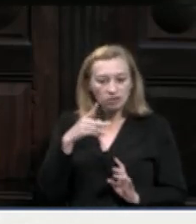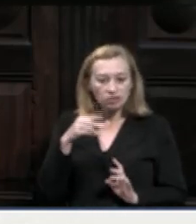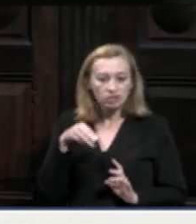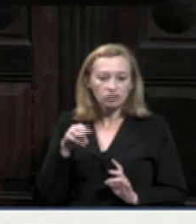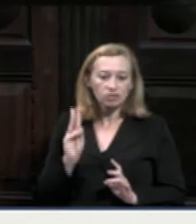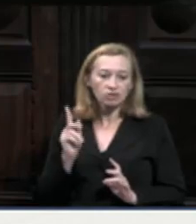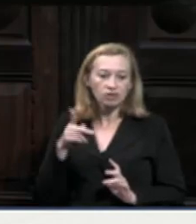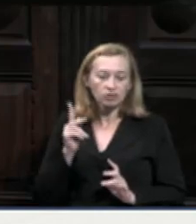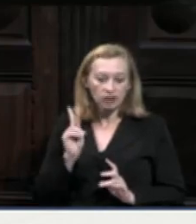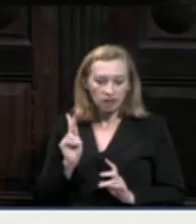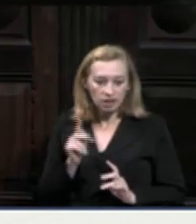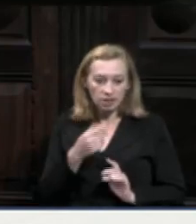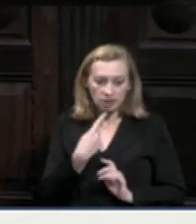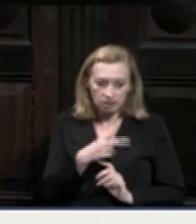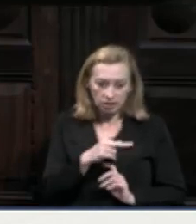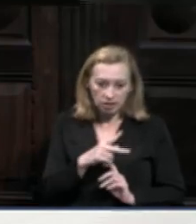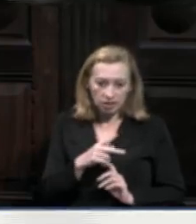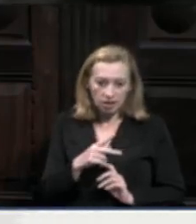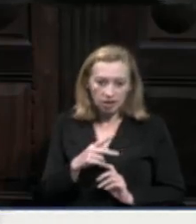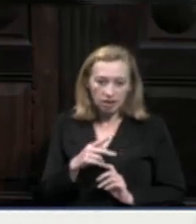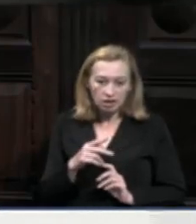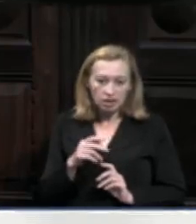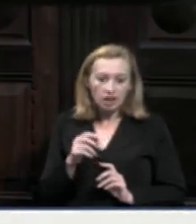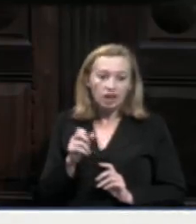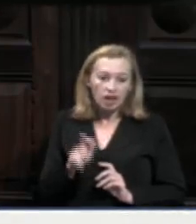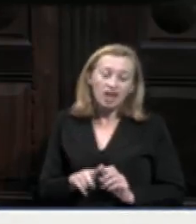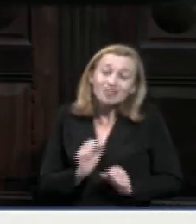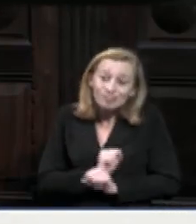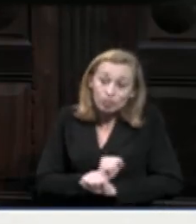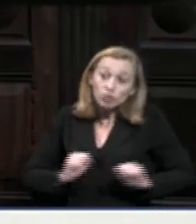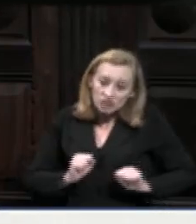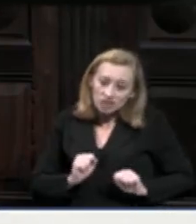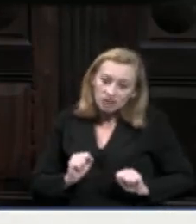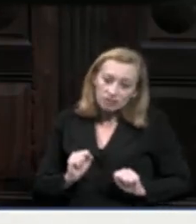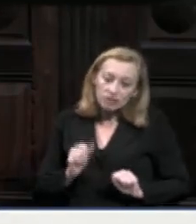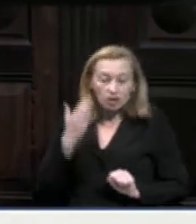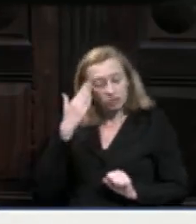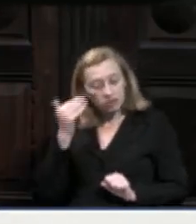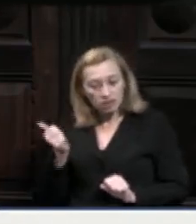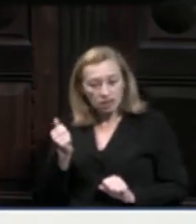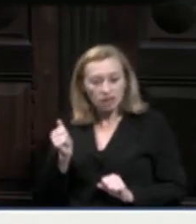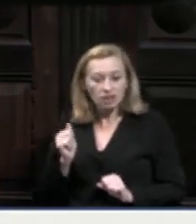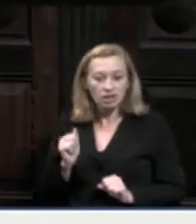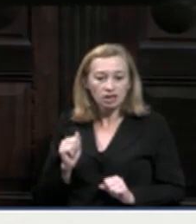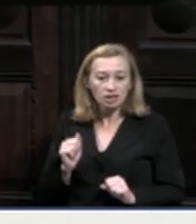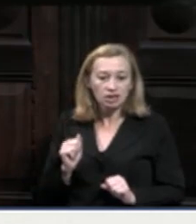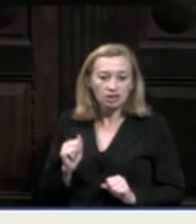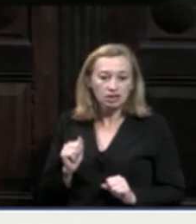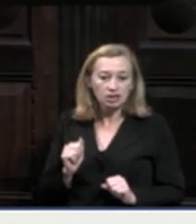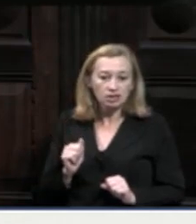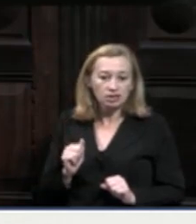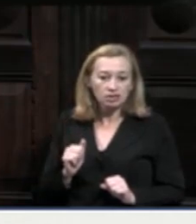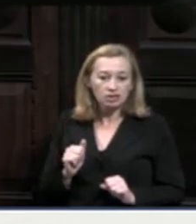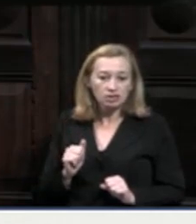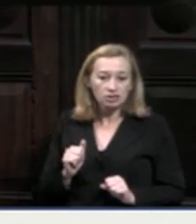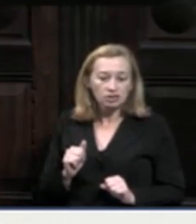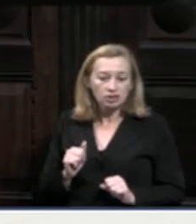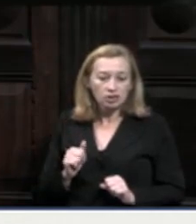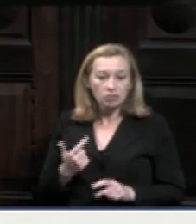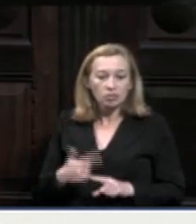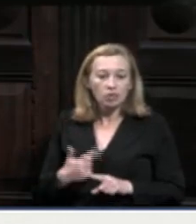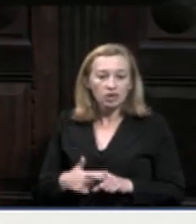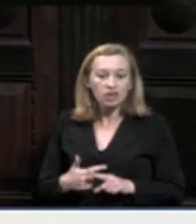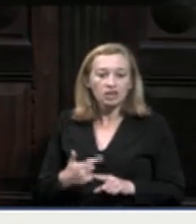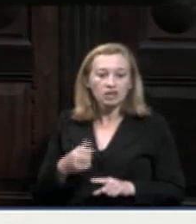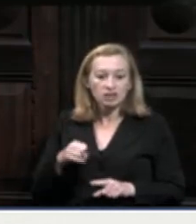o conflito, ela é impossível, porque quando você emenda, tem que colher parecer